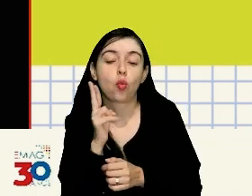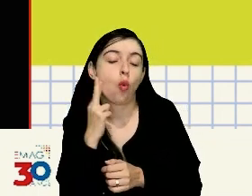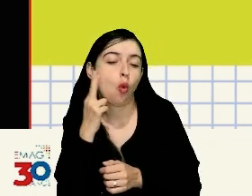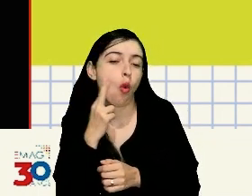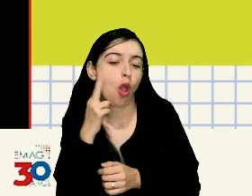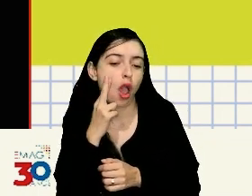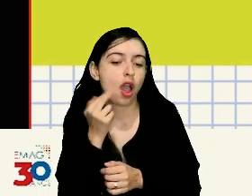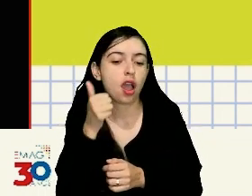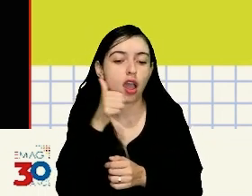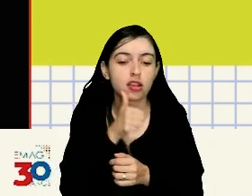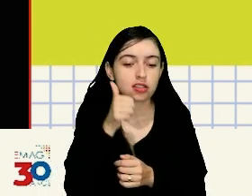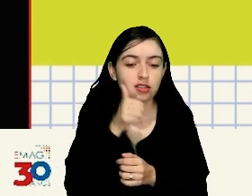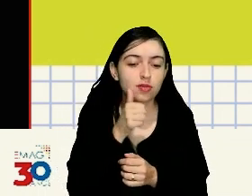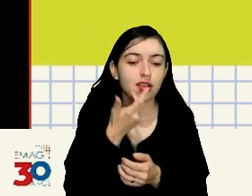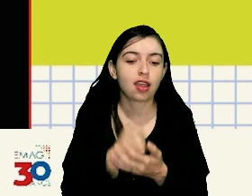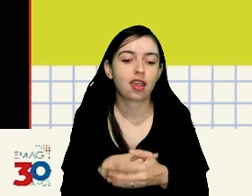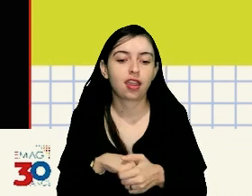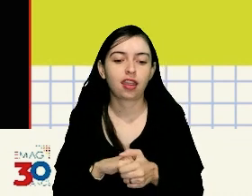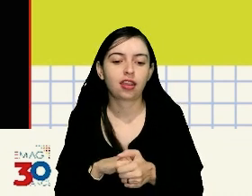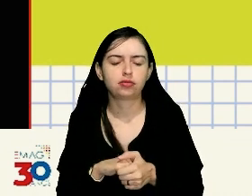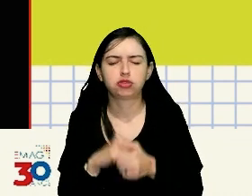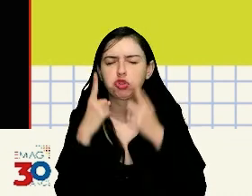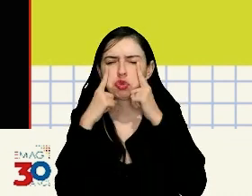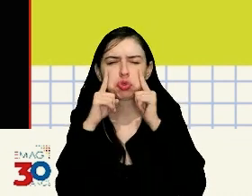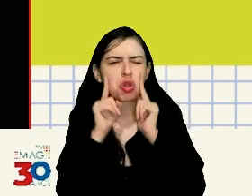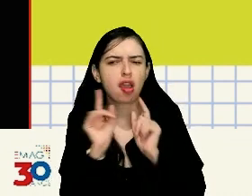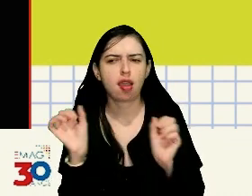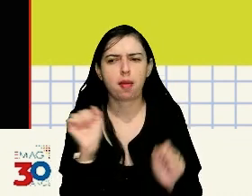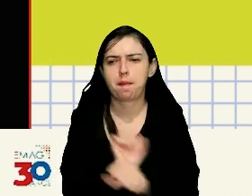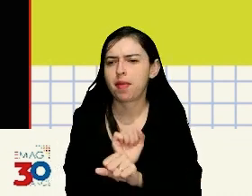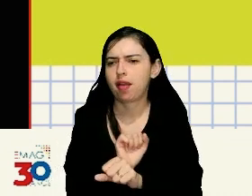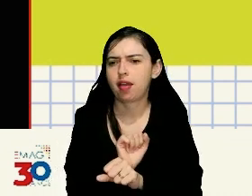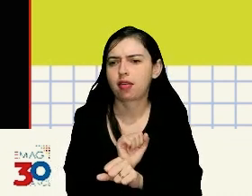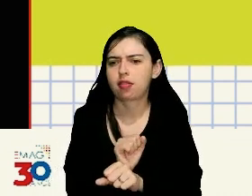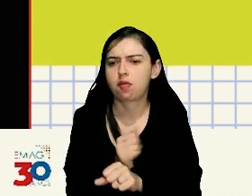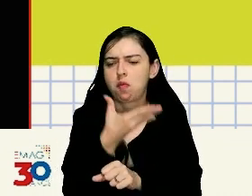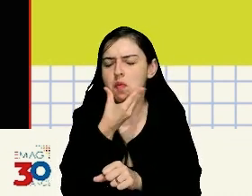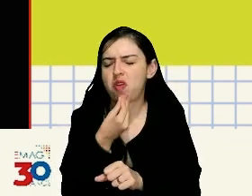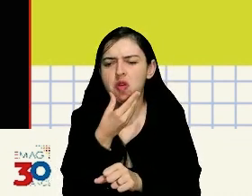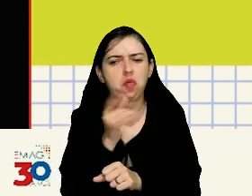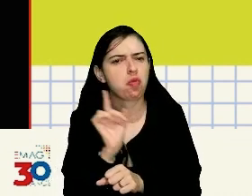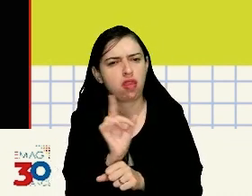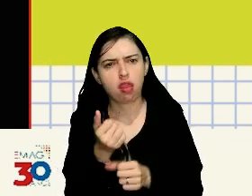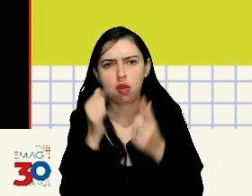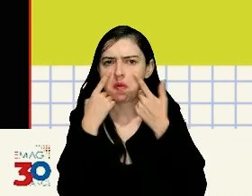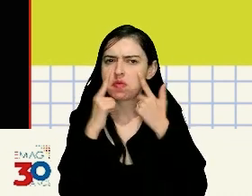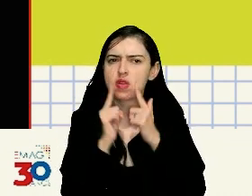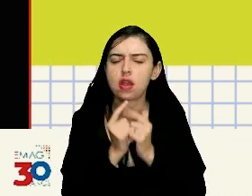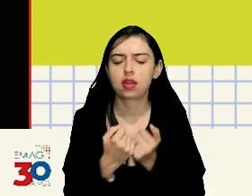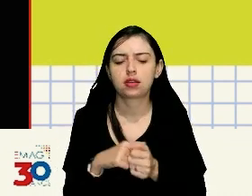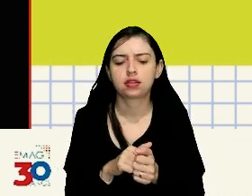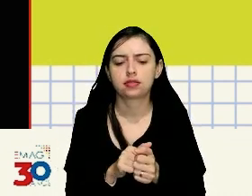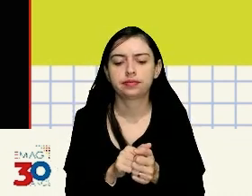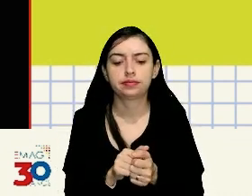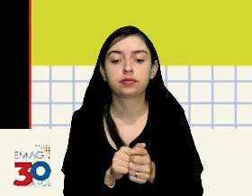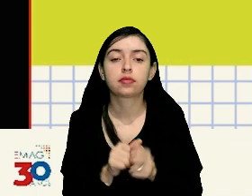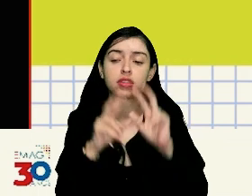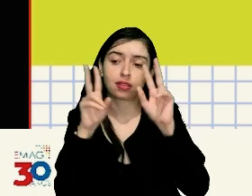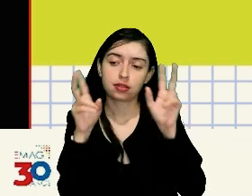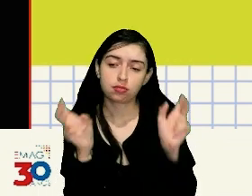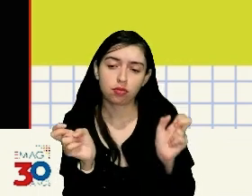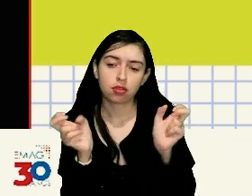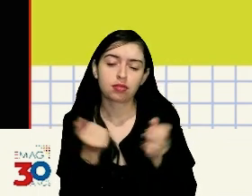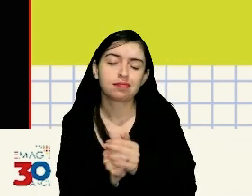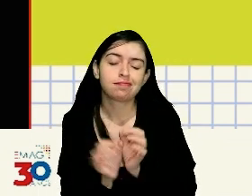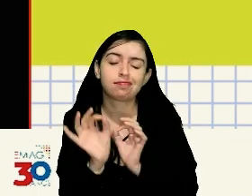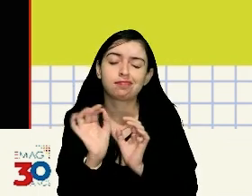de chorar porque homem não chora. Tudo isso são expressões idiomáticas, são expressões simbólicas que a gente ainda